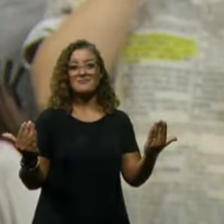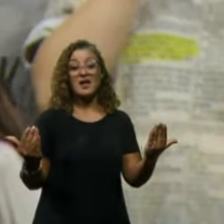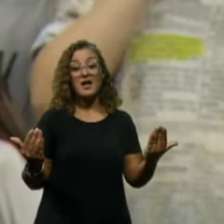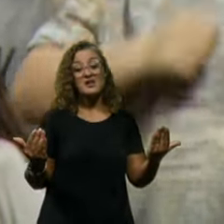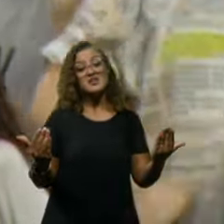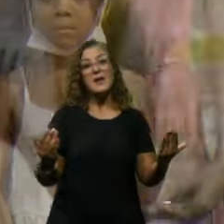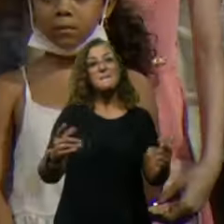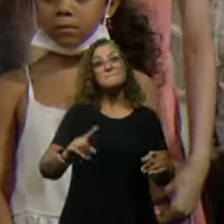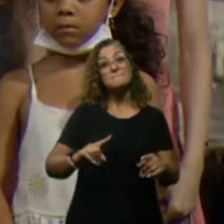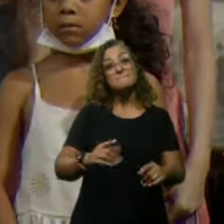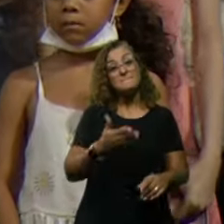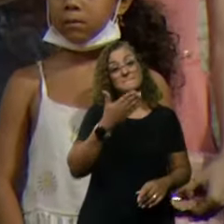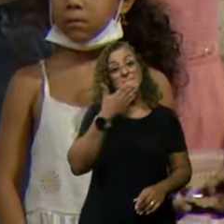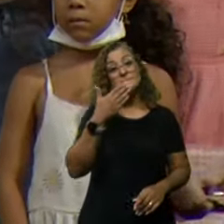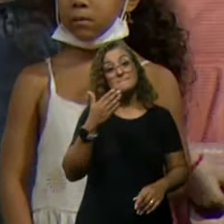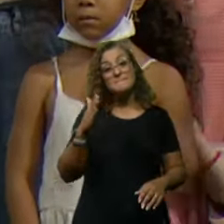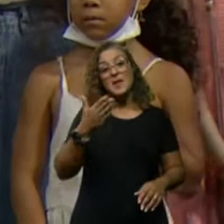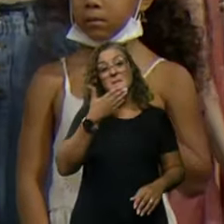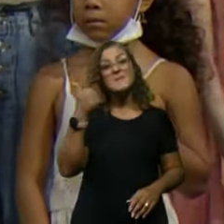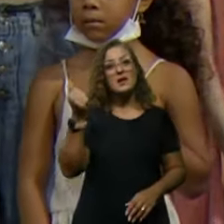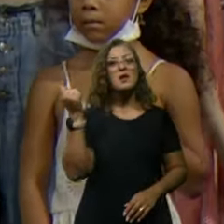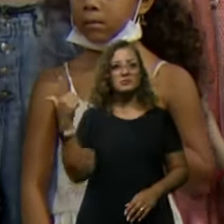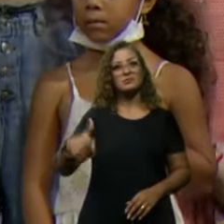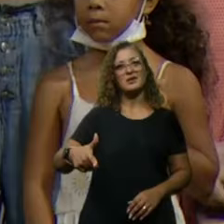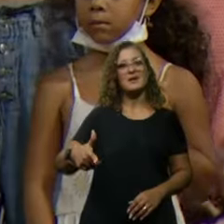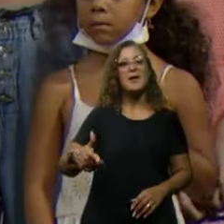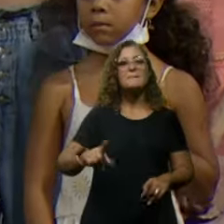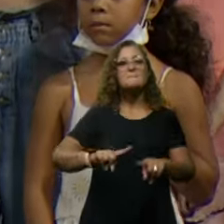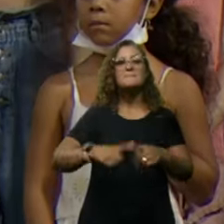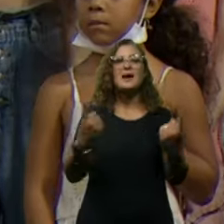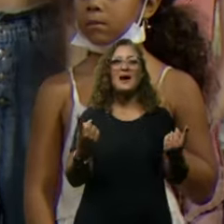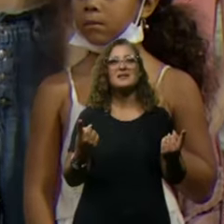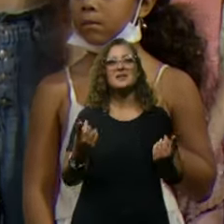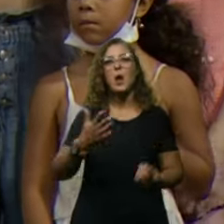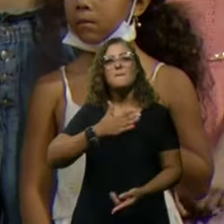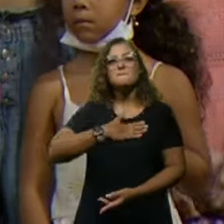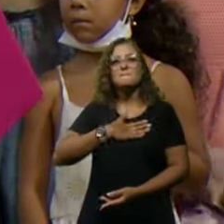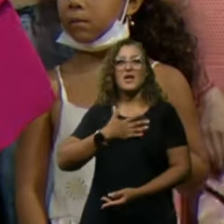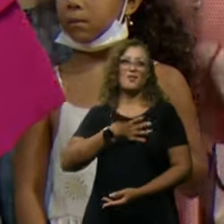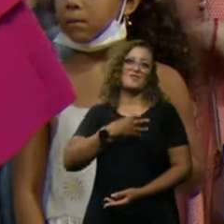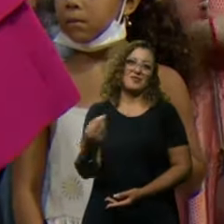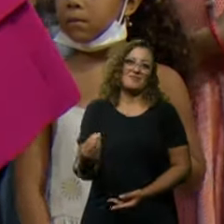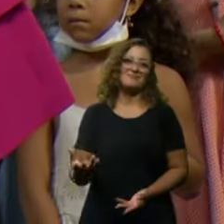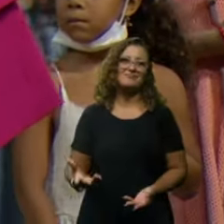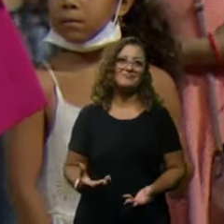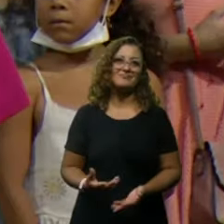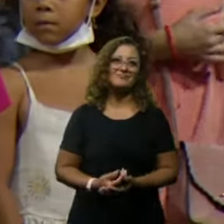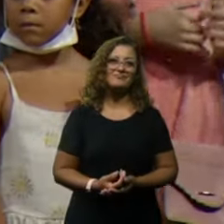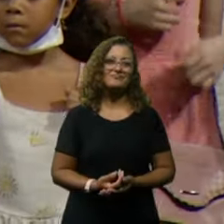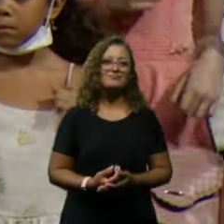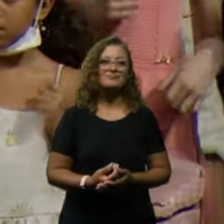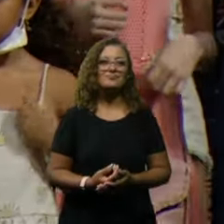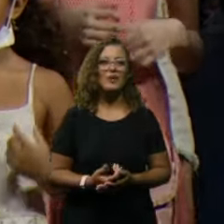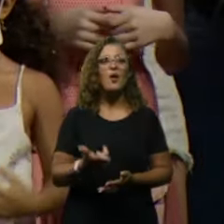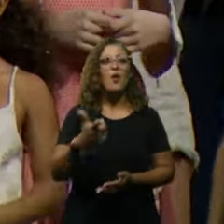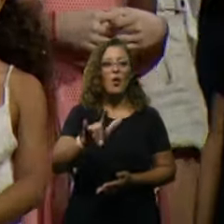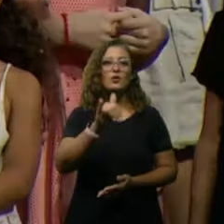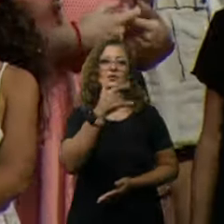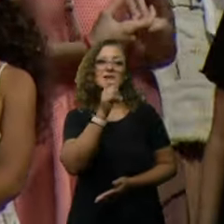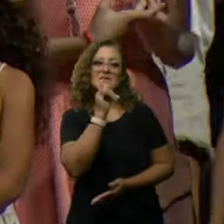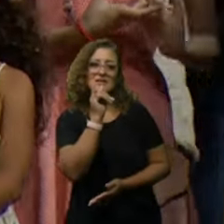eu pego uma criancinha aqui é boazinha igual Roboto de senta senta levanta levanta aí bota uma do lado do outra